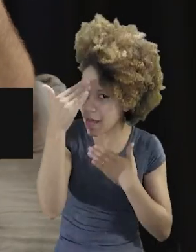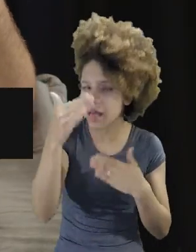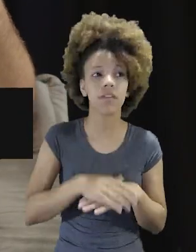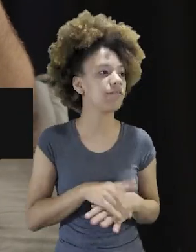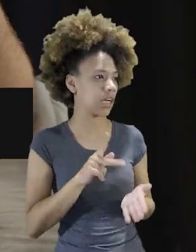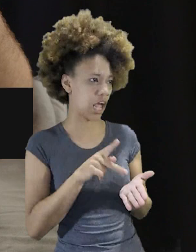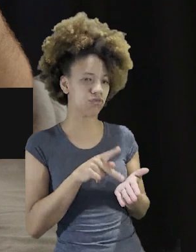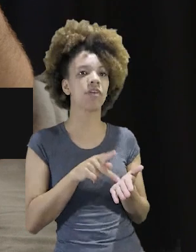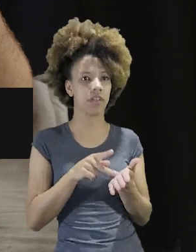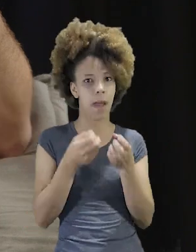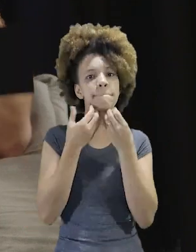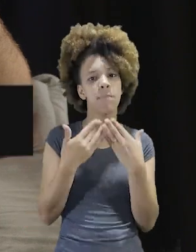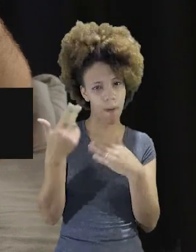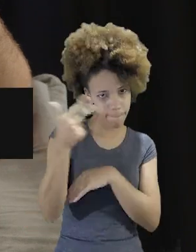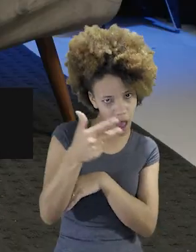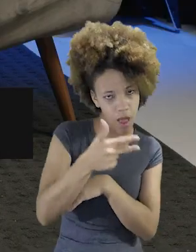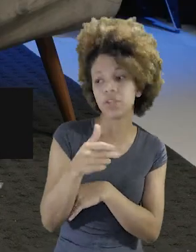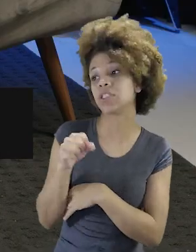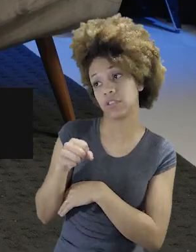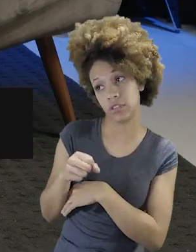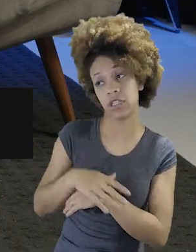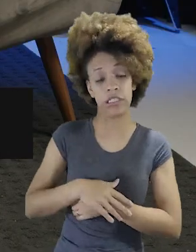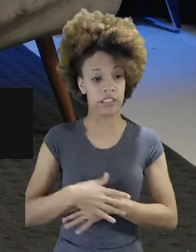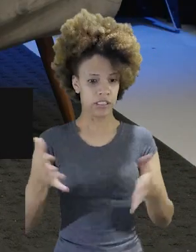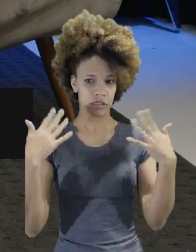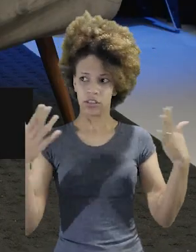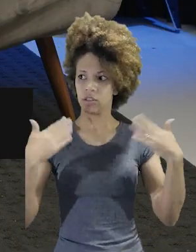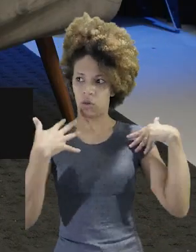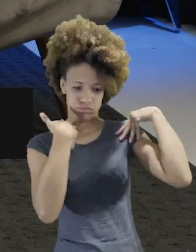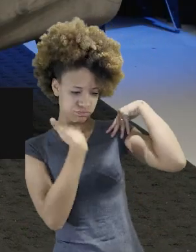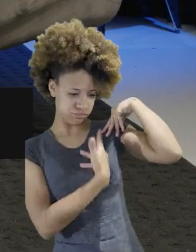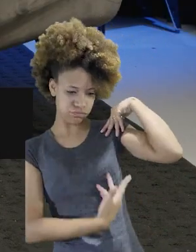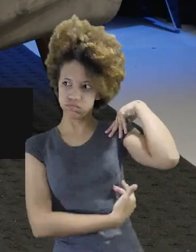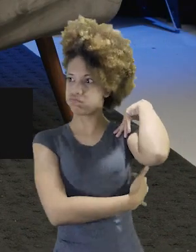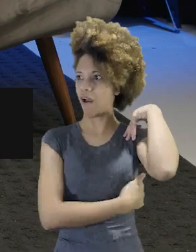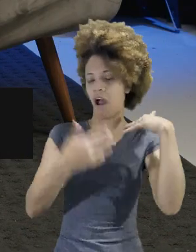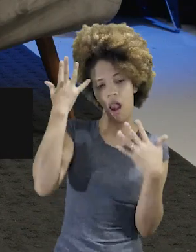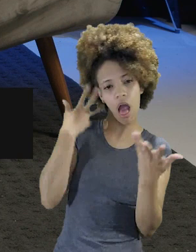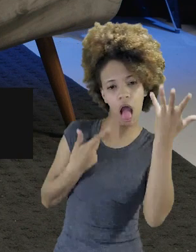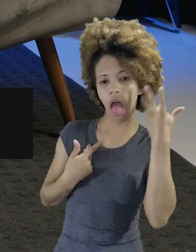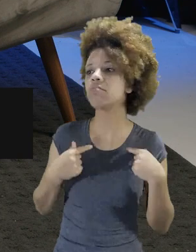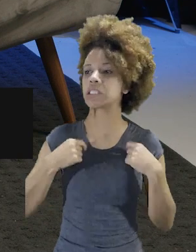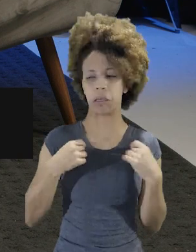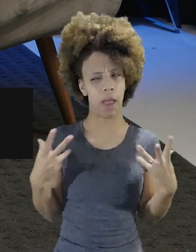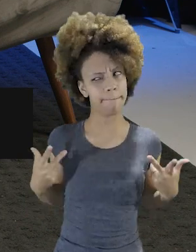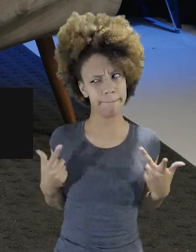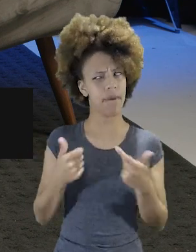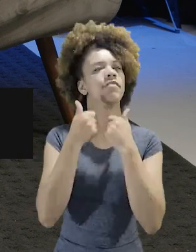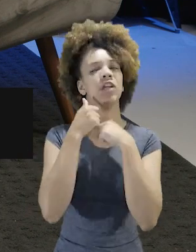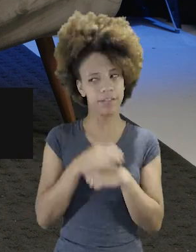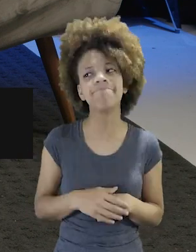Ah isso é verdade isso é bom para rap né sim se transpira bastante cara no show então essa camisa aí é